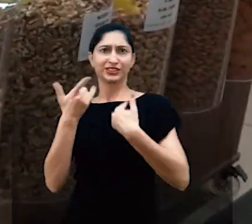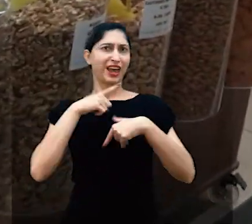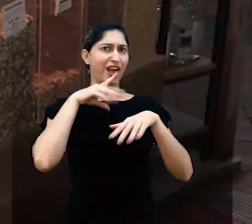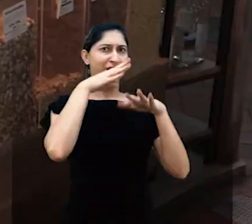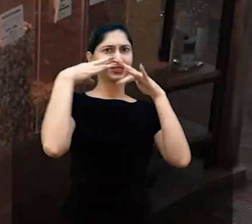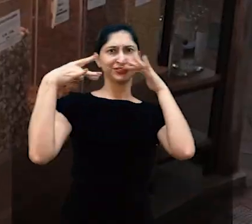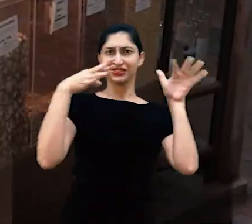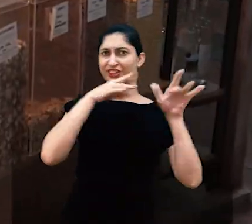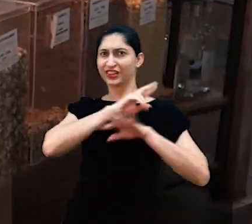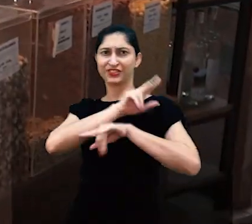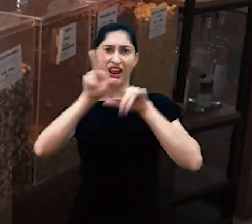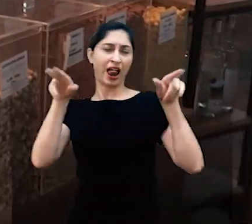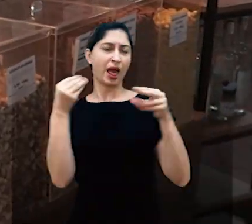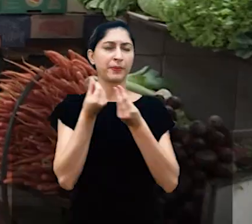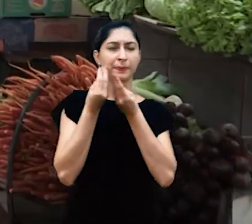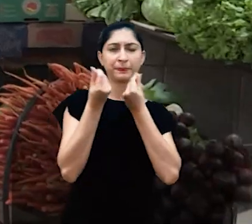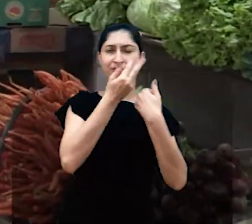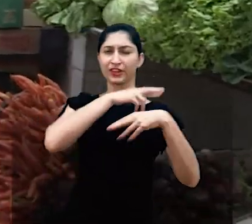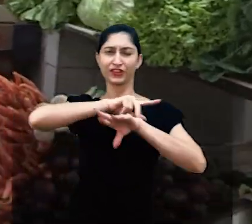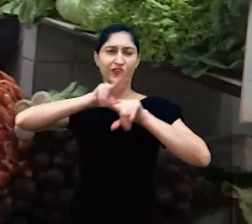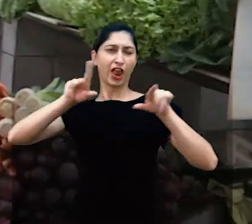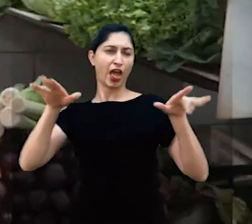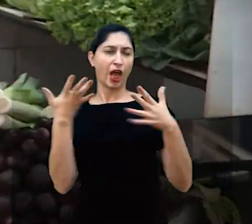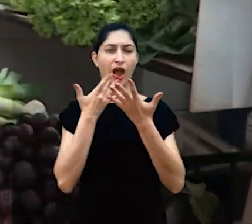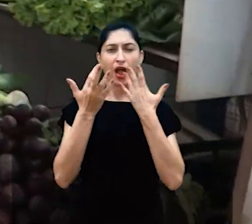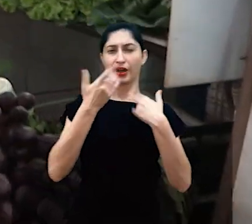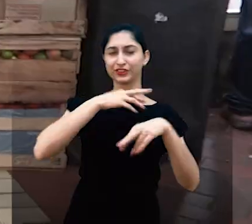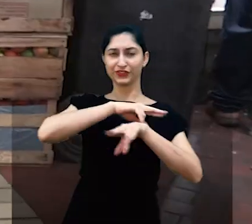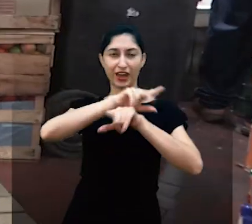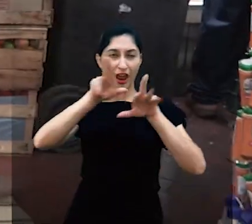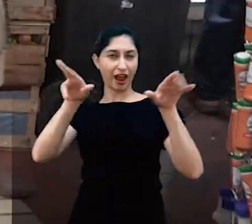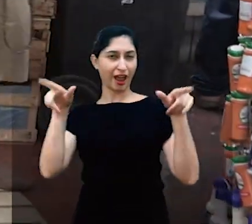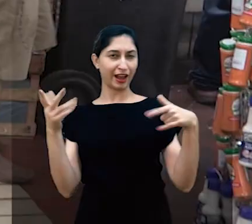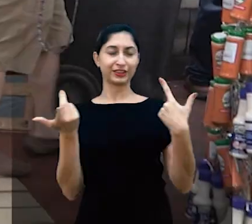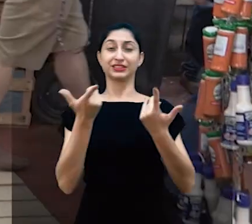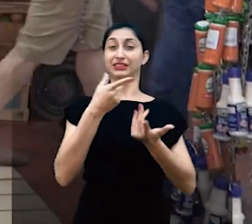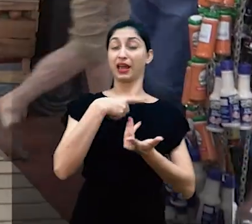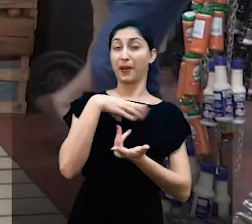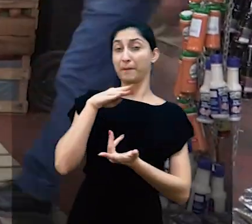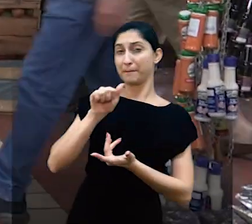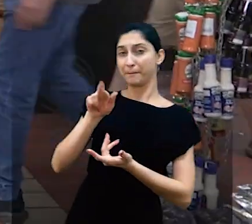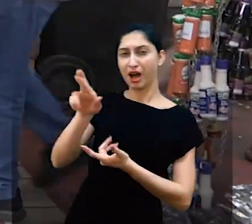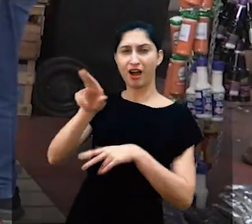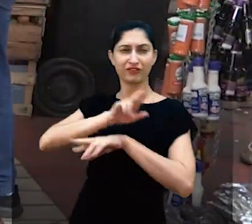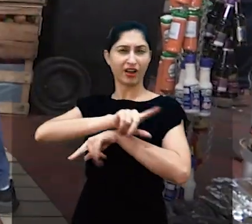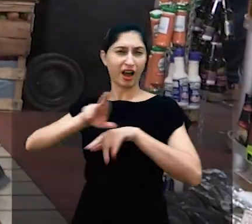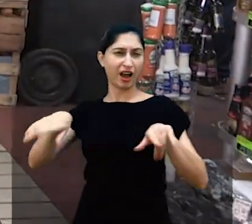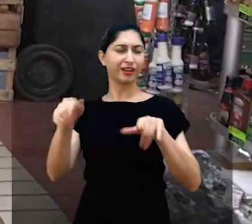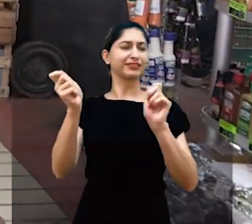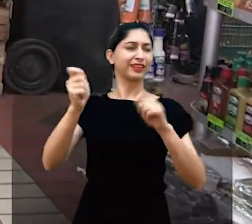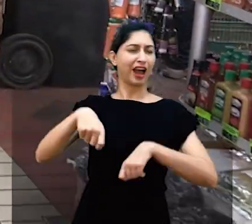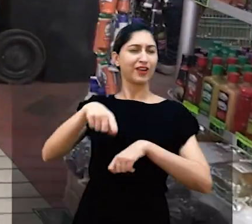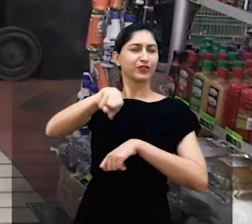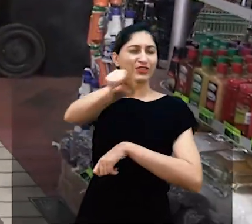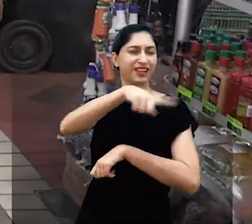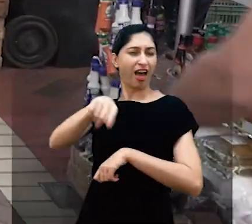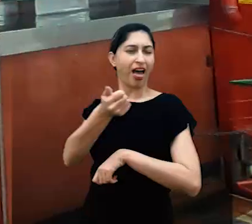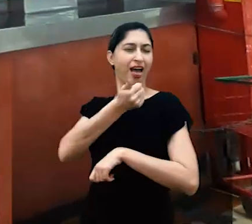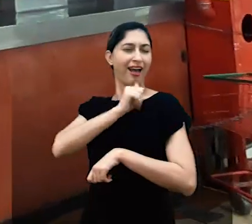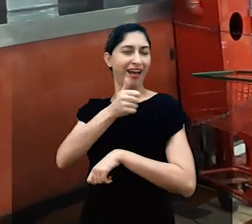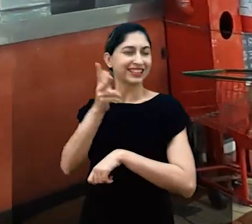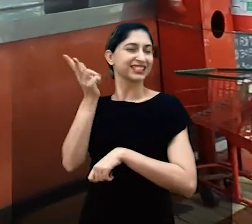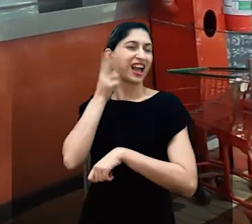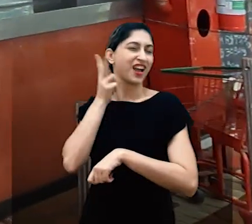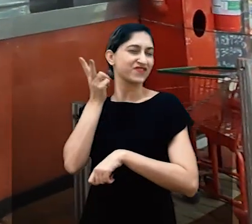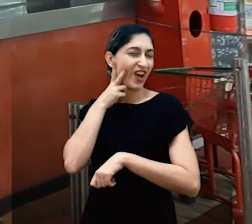os aromas, os sabores, os coloridos, a diversidade que isso aqui tem, os bares do Mercado Central, aquele gostinho de tomar uma